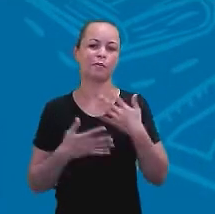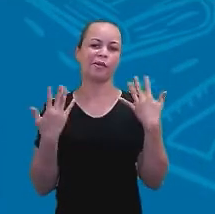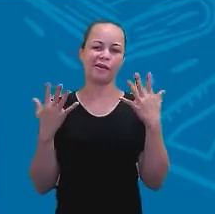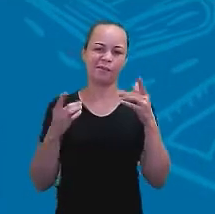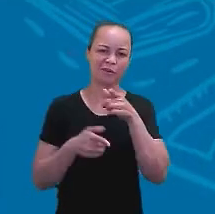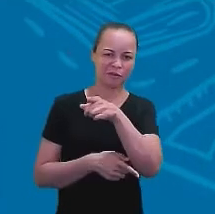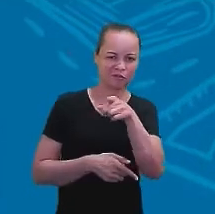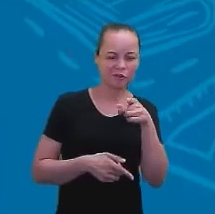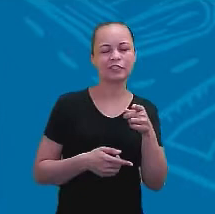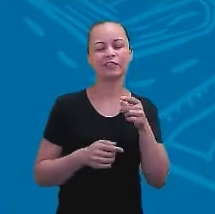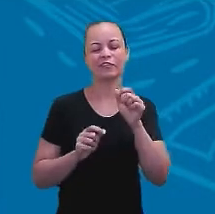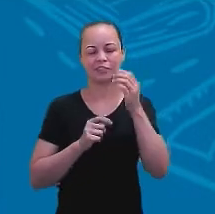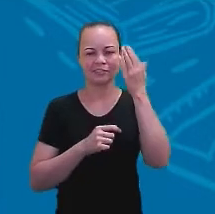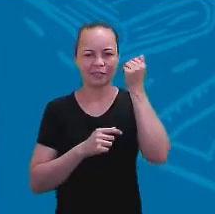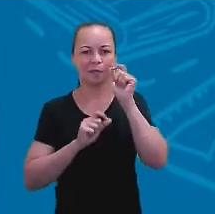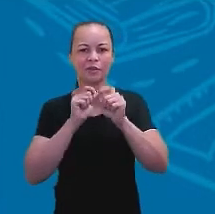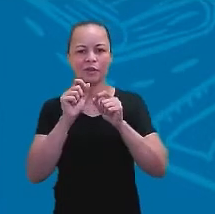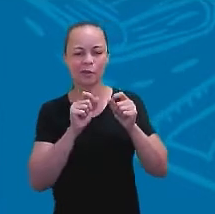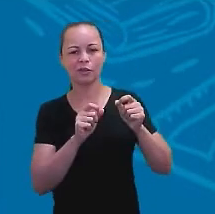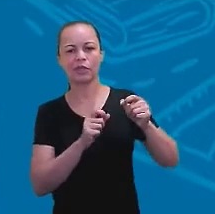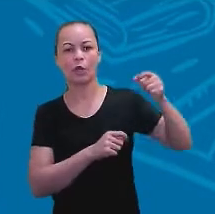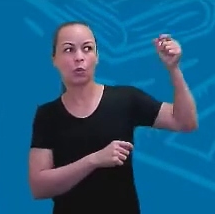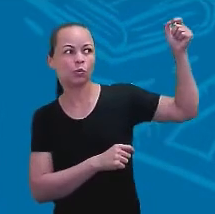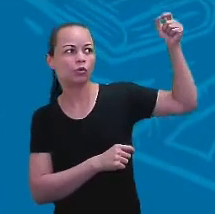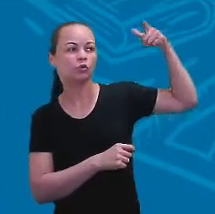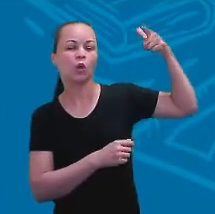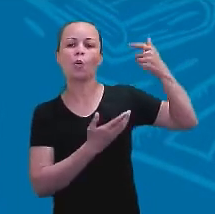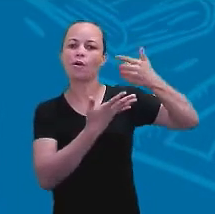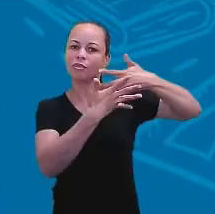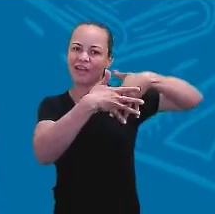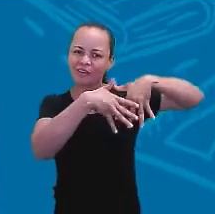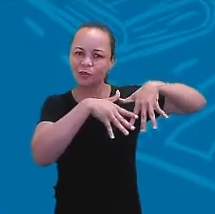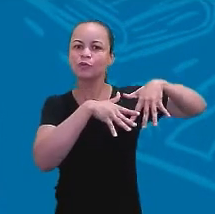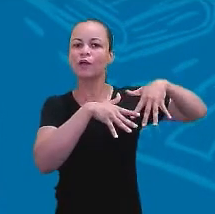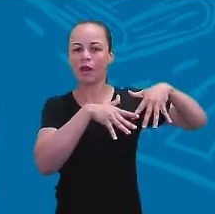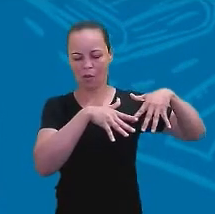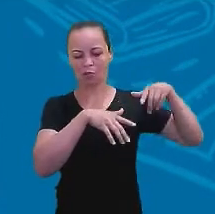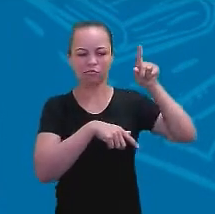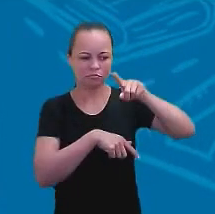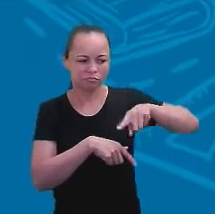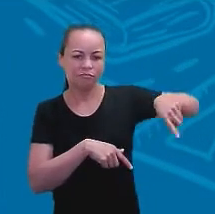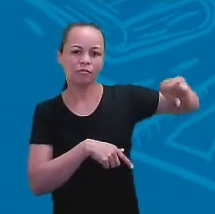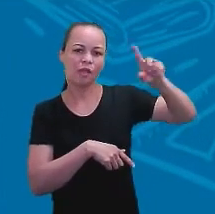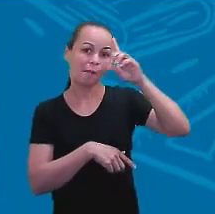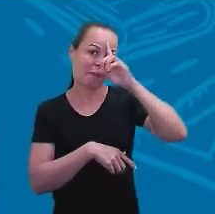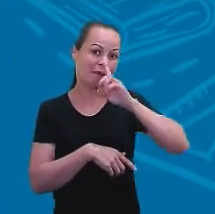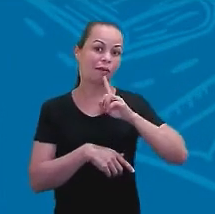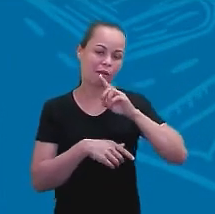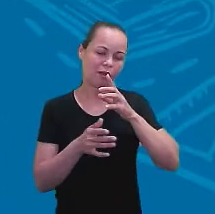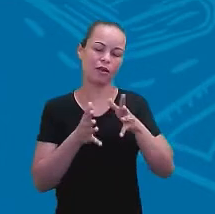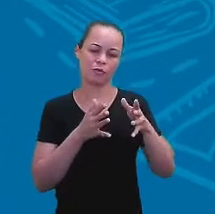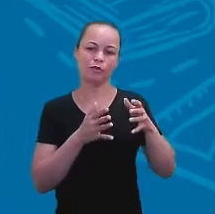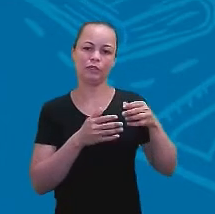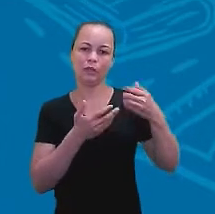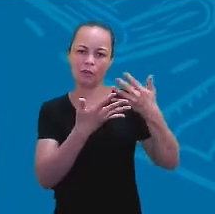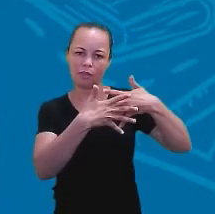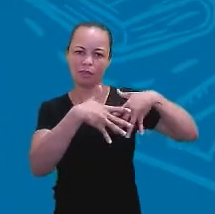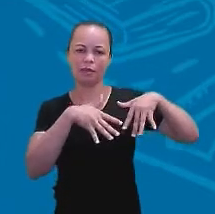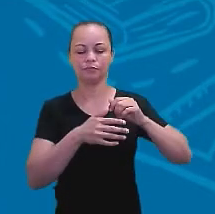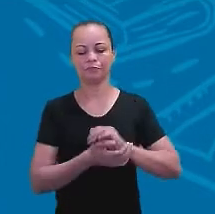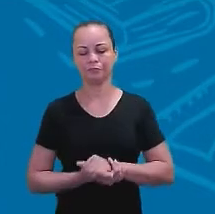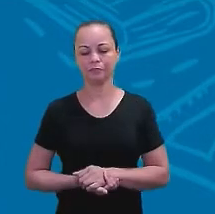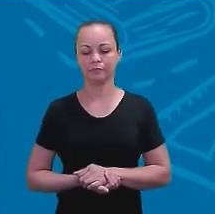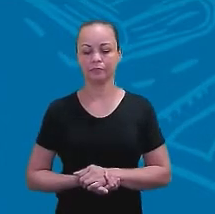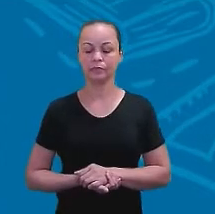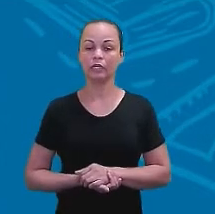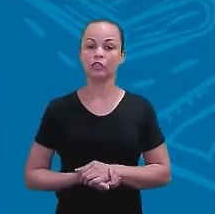sinalizou que é uma fonte de luz natural. Aí o círculo amarelo, tá certo? É uma fonte de luz natural. Já o